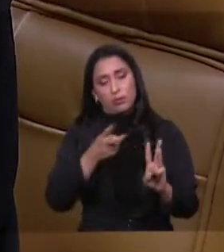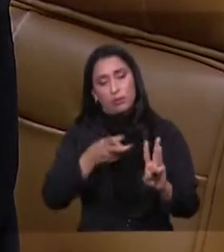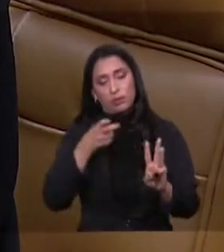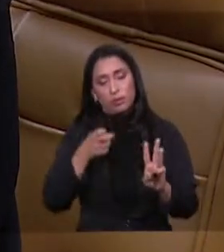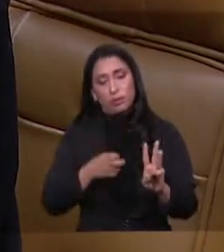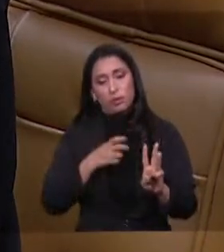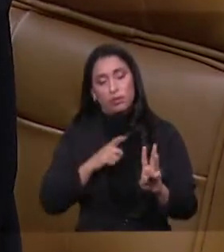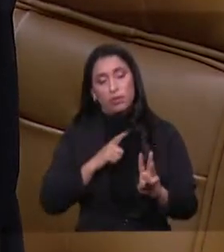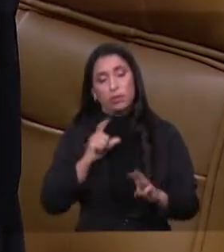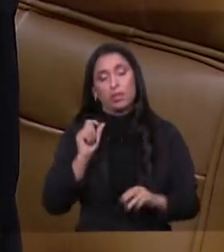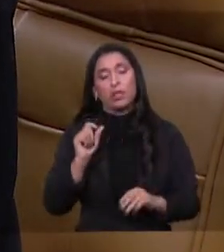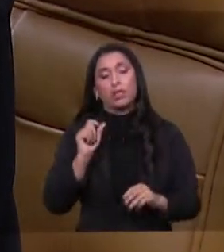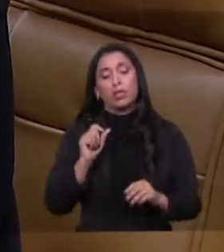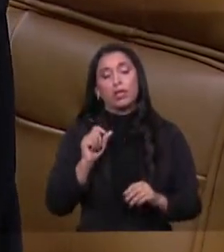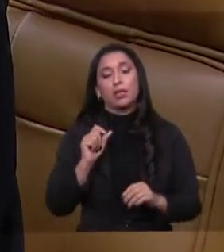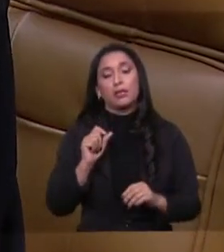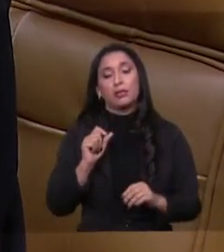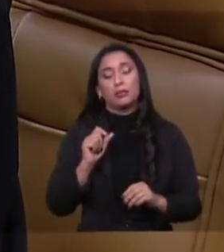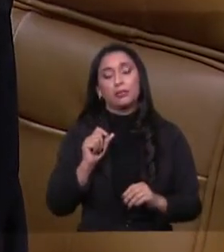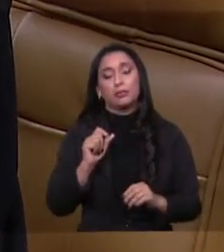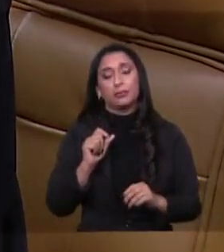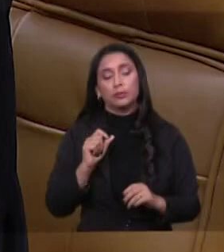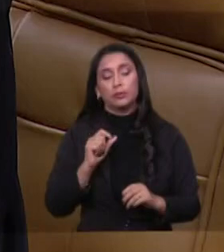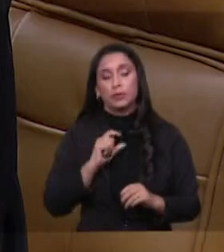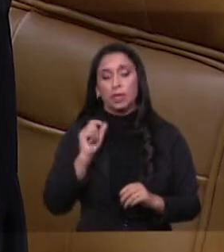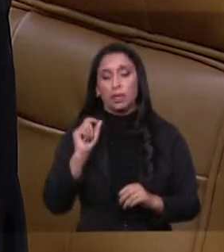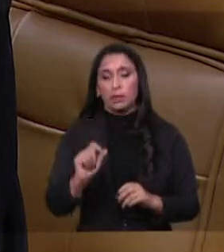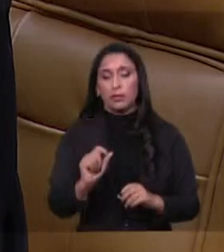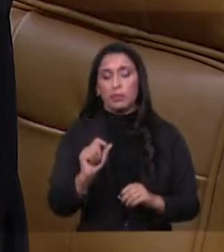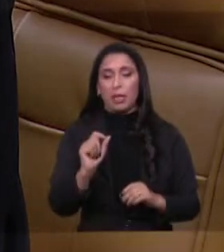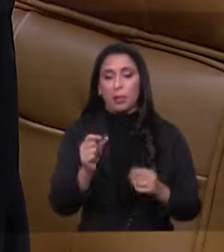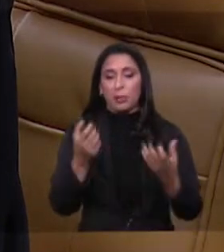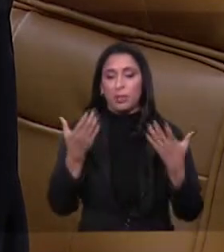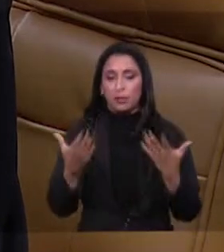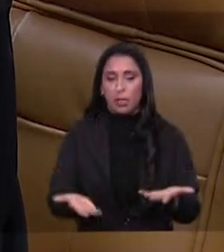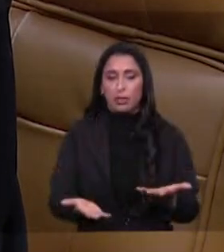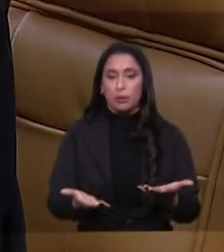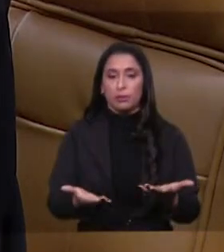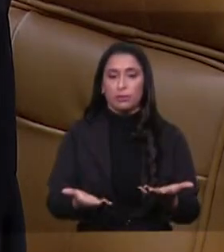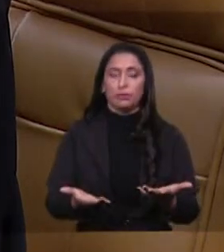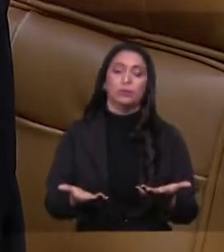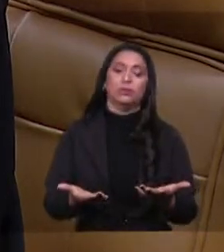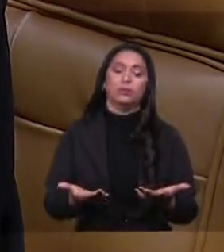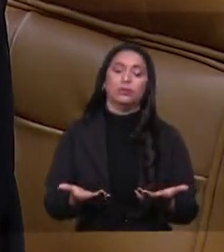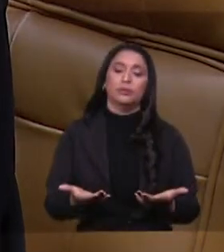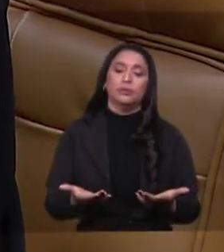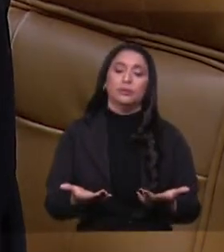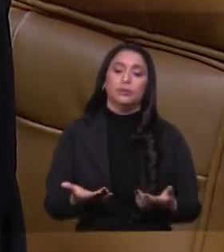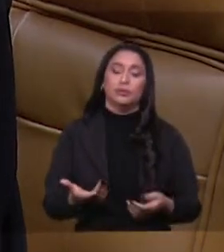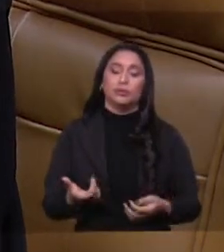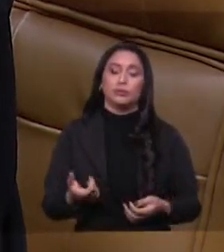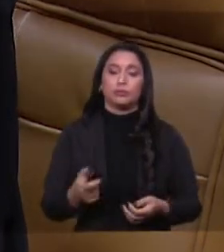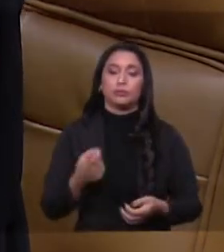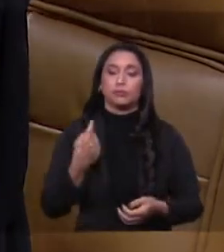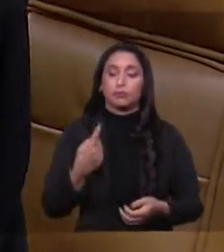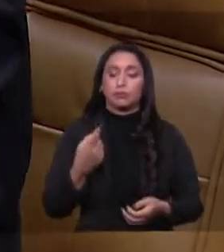área. Com efeito, para além do caráter meramente declaratório do processo administrativo de demarcação, a